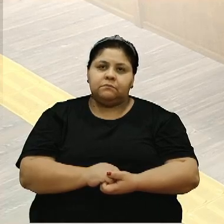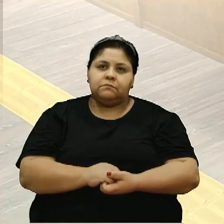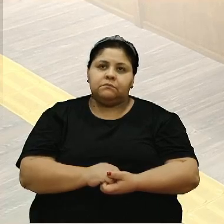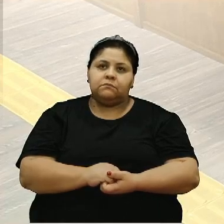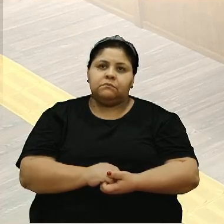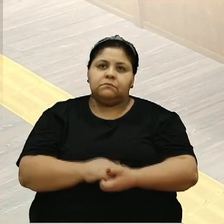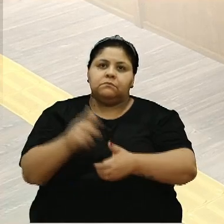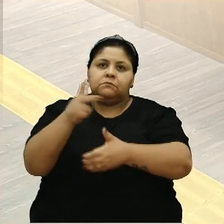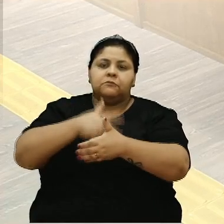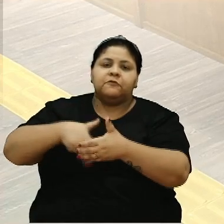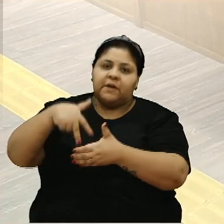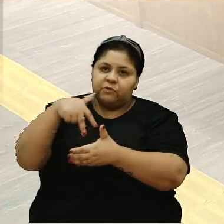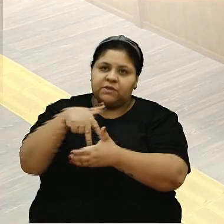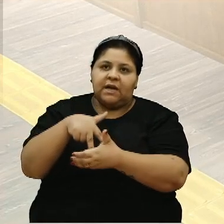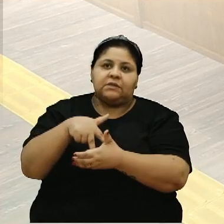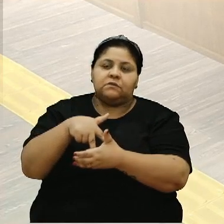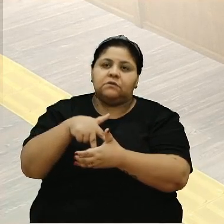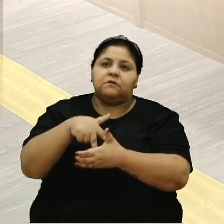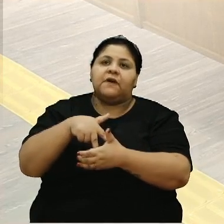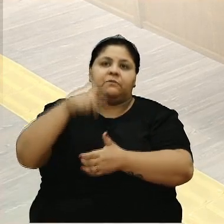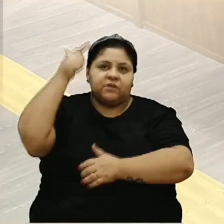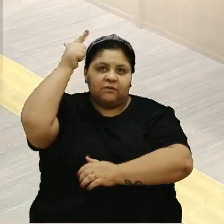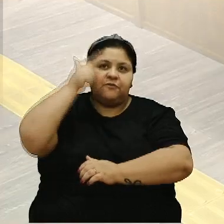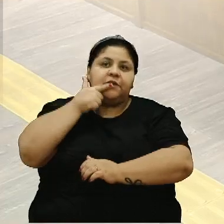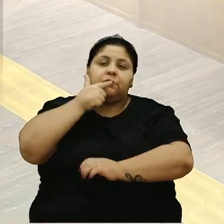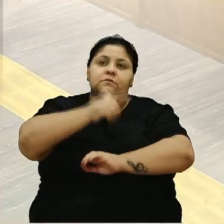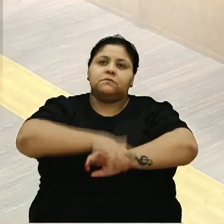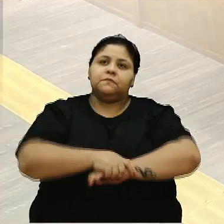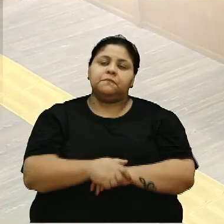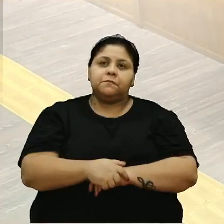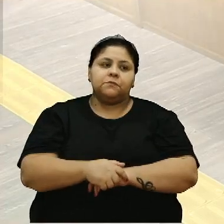Na tribuna, vereador Lucas Carenhato.